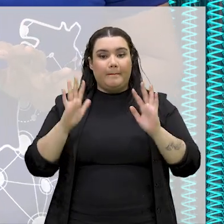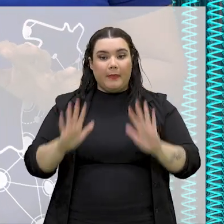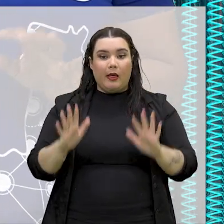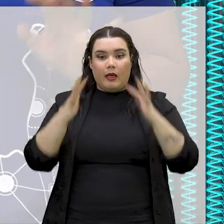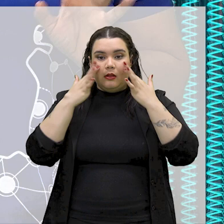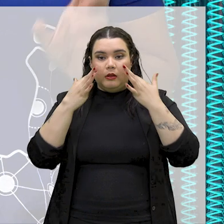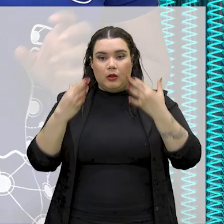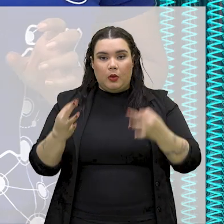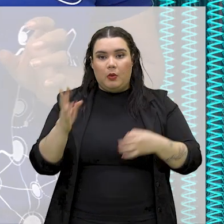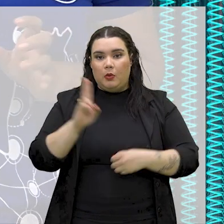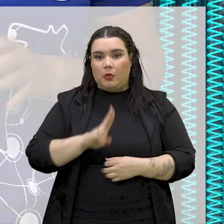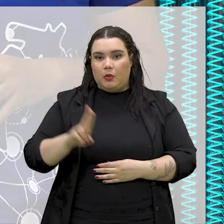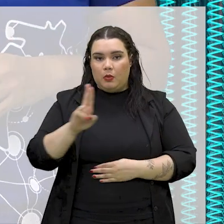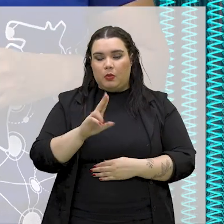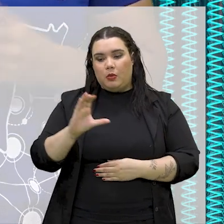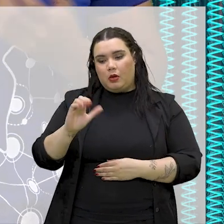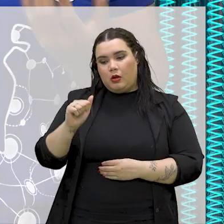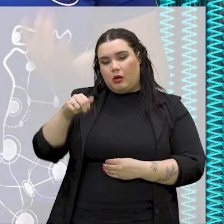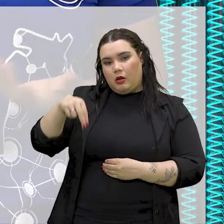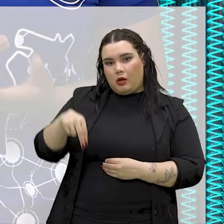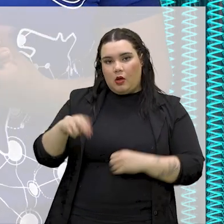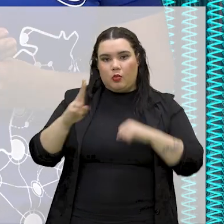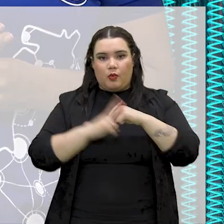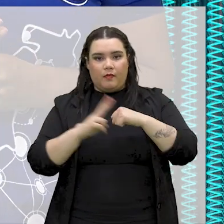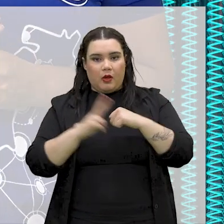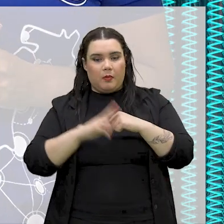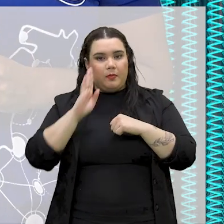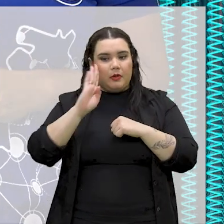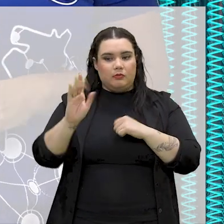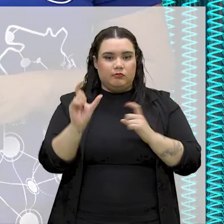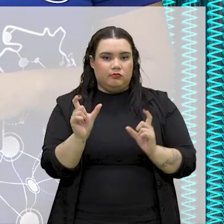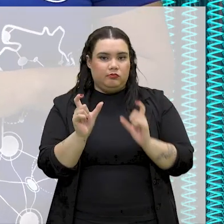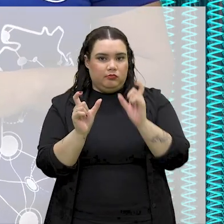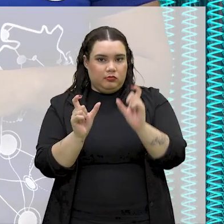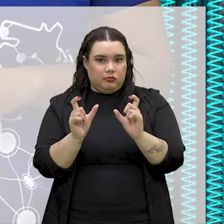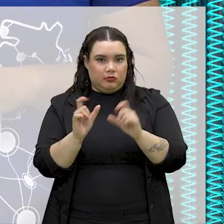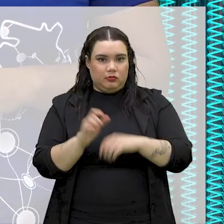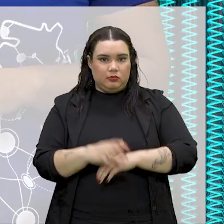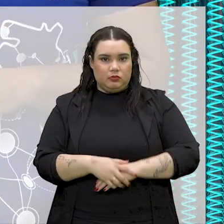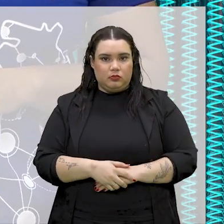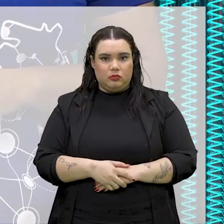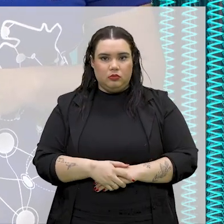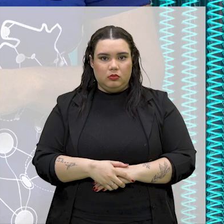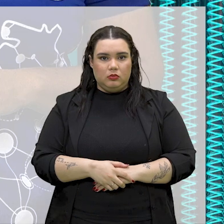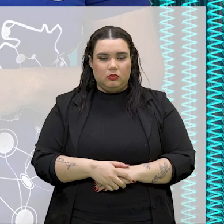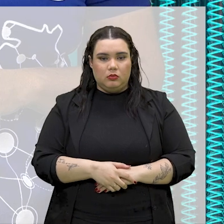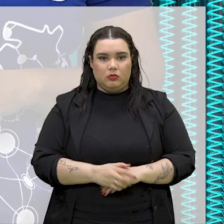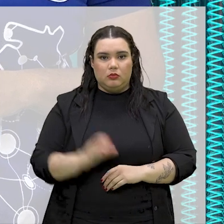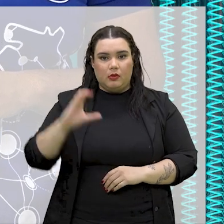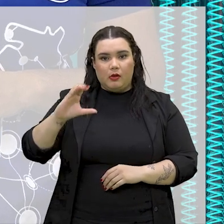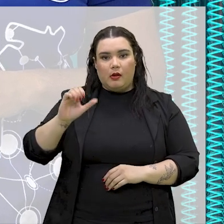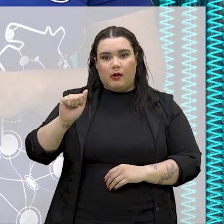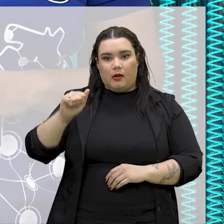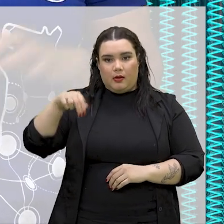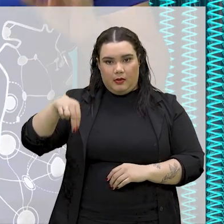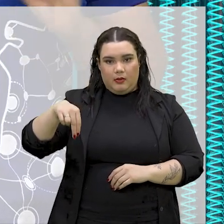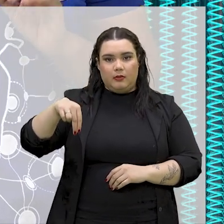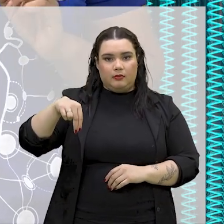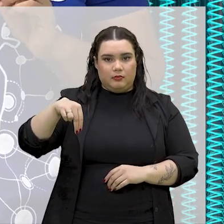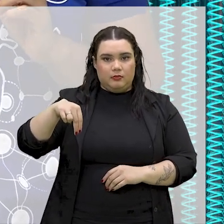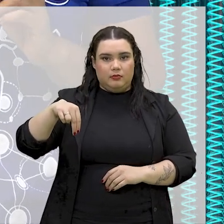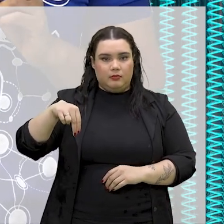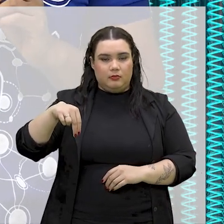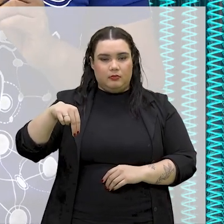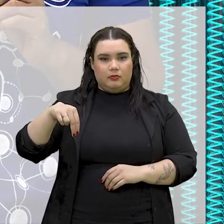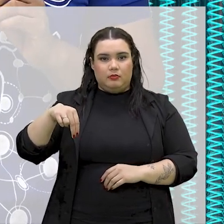ao uso do can e o verbo principal aqui na minha oração. Eu tenho aqui o can,